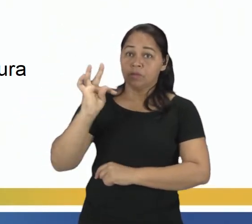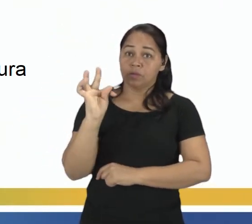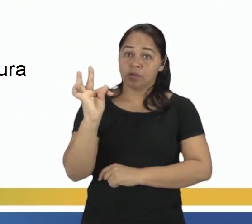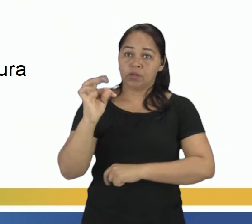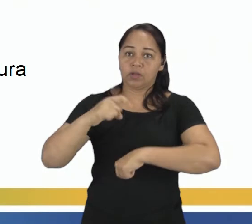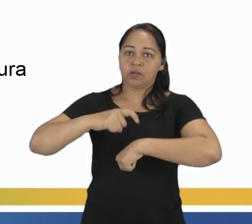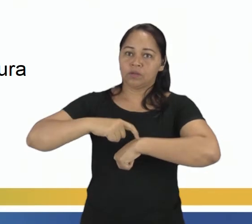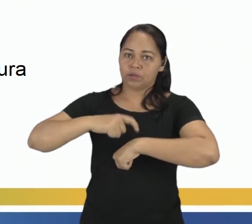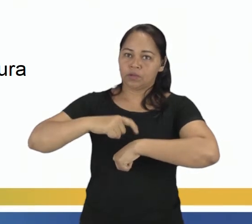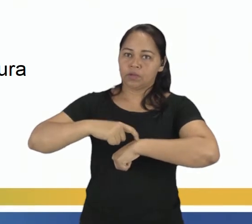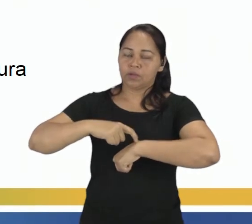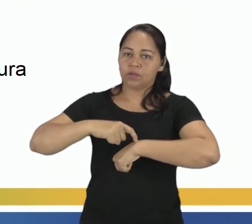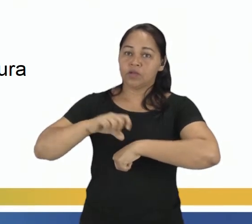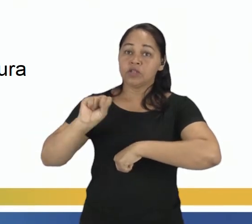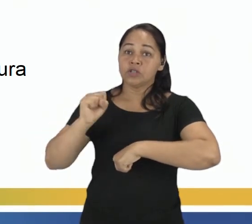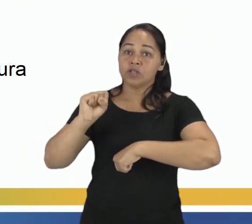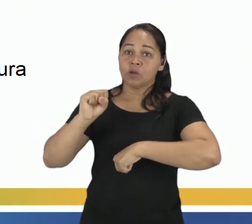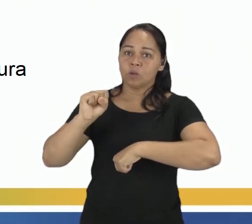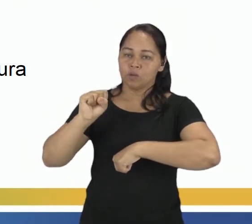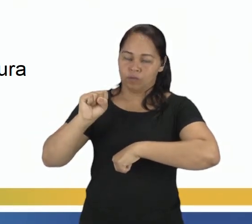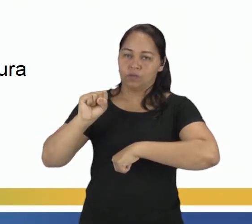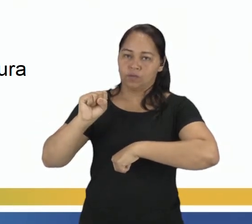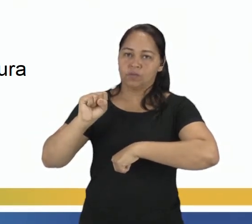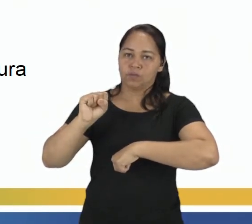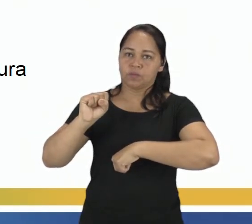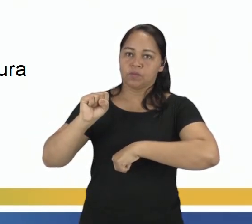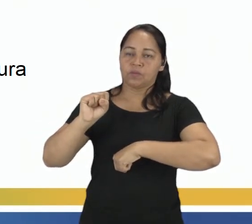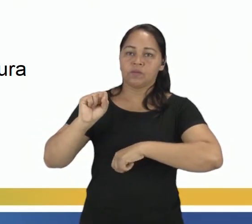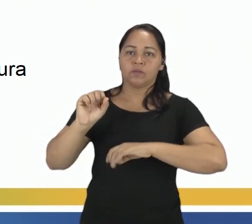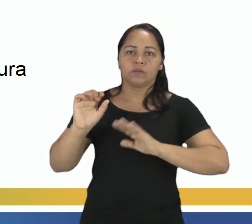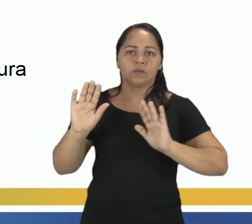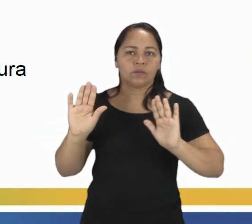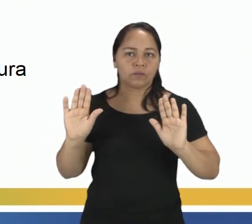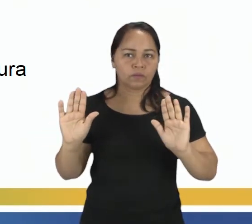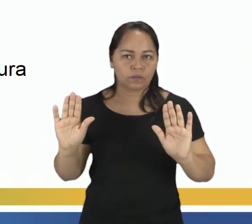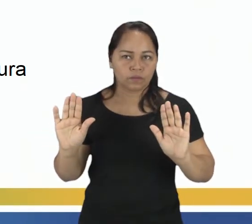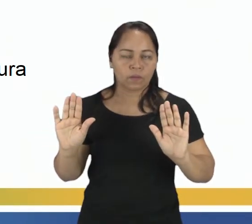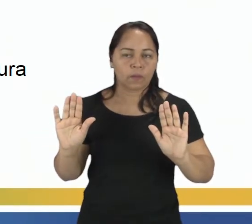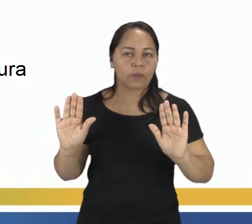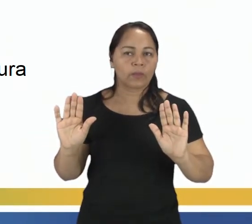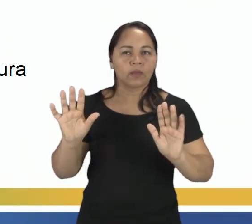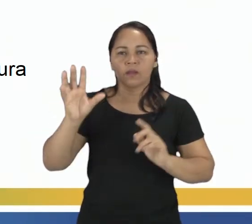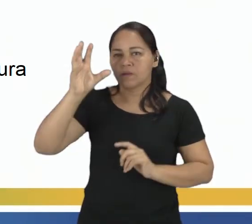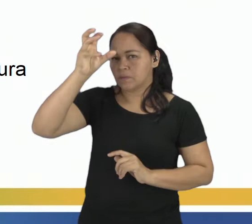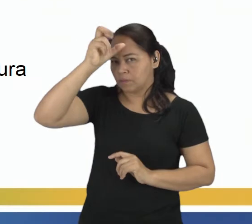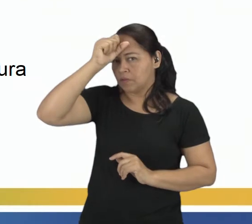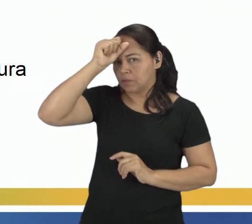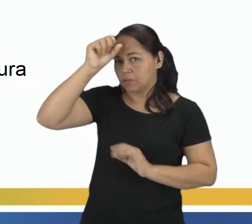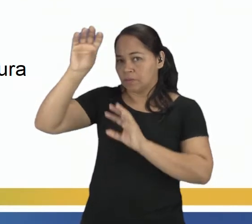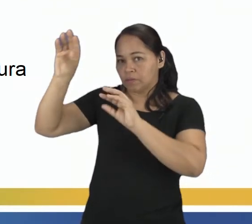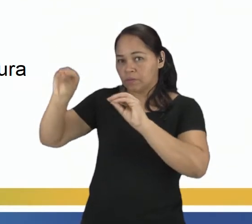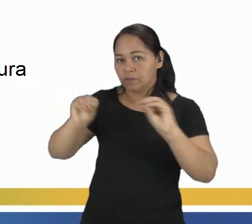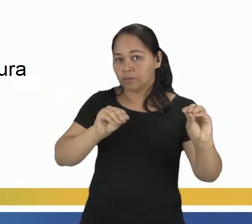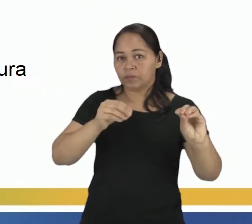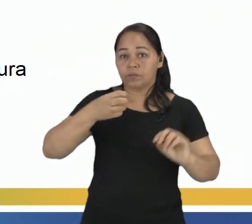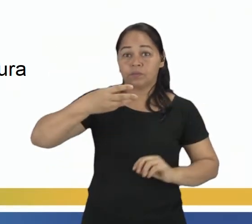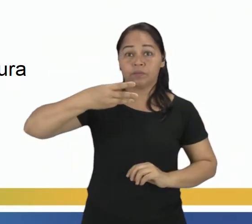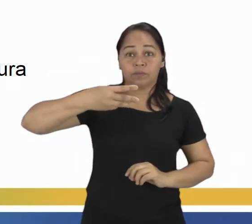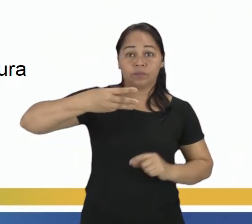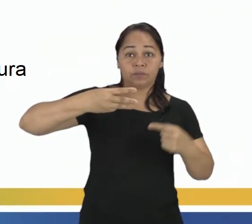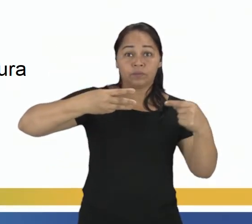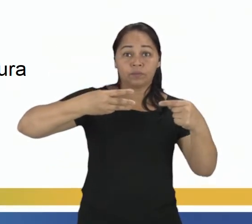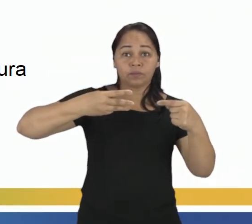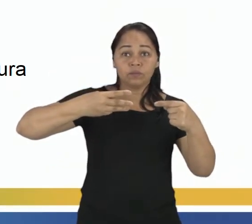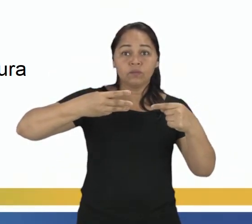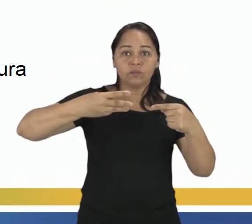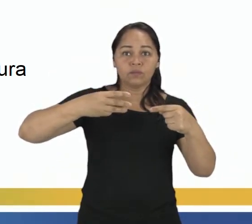segundos. Nessa primeira questão, nesse primeiro item, nós vamos apenas pegar esse 3, como o tempo é